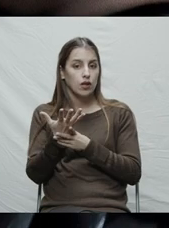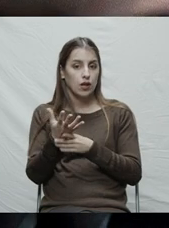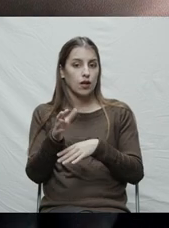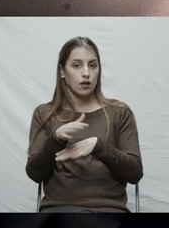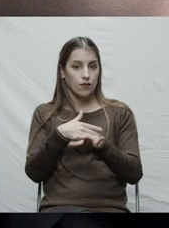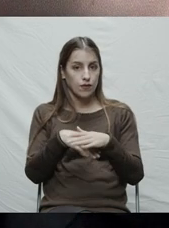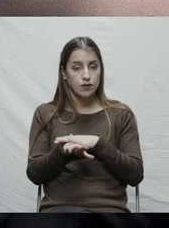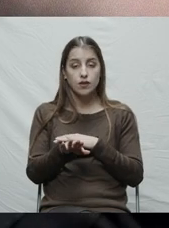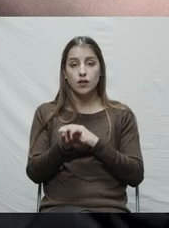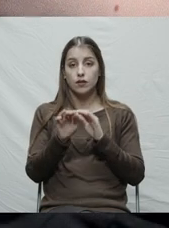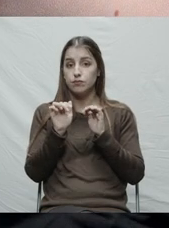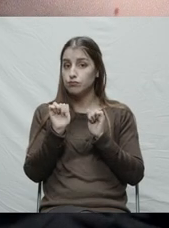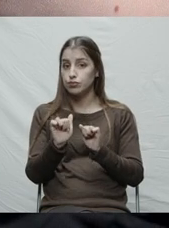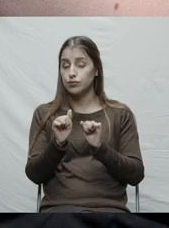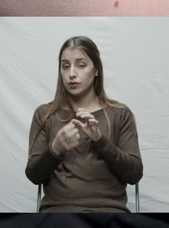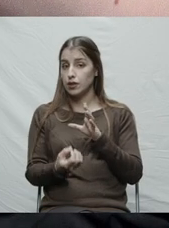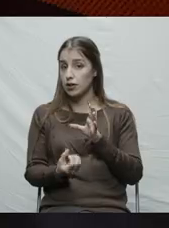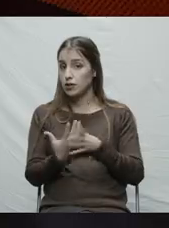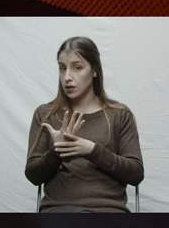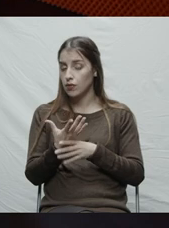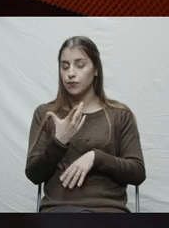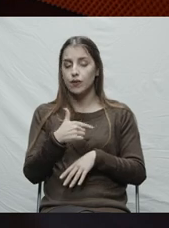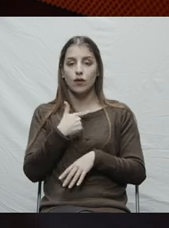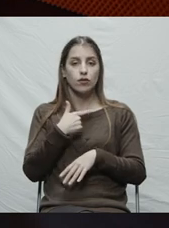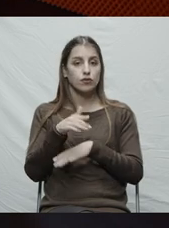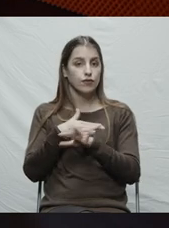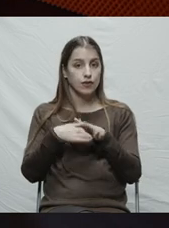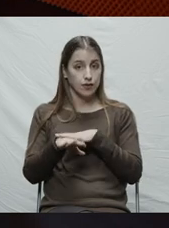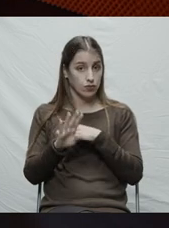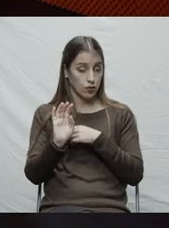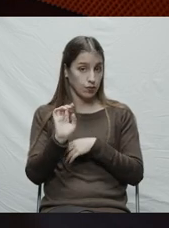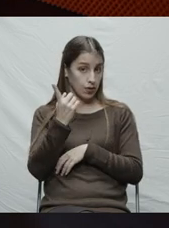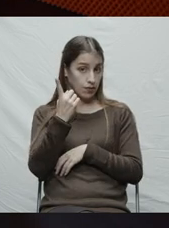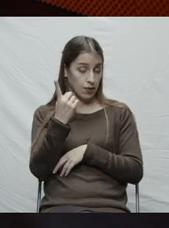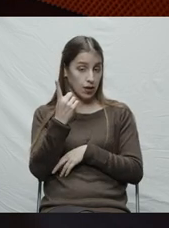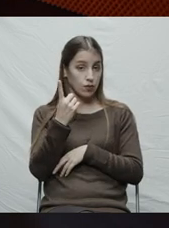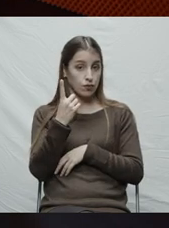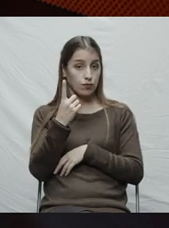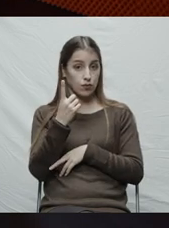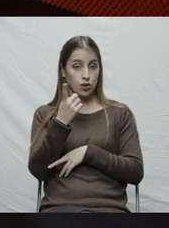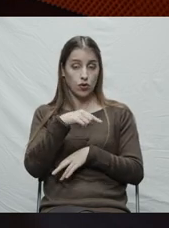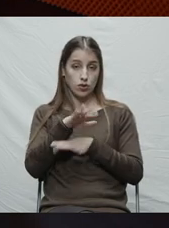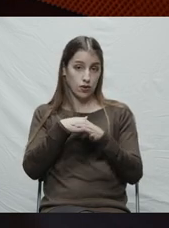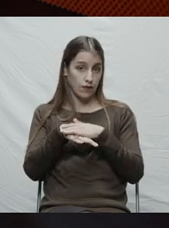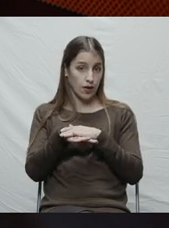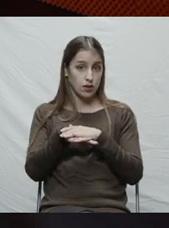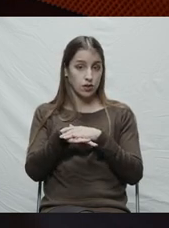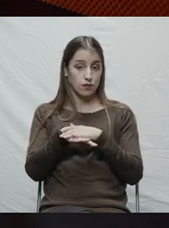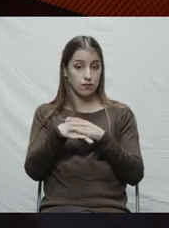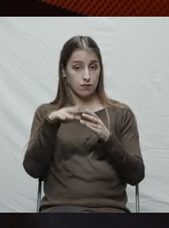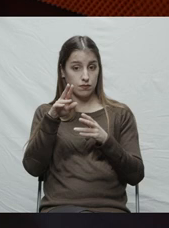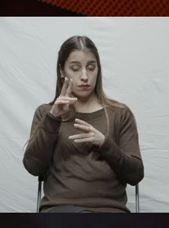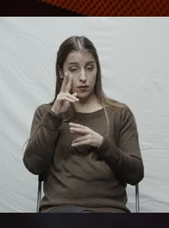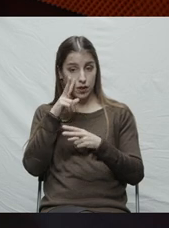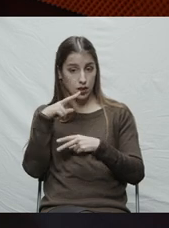fazer a vossa própria criação? De forma. E fazemos um primeiro encontro, que nós lhe chamamos encontro debate, e